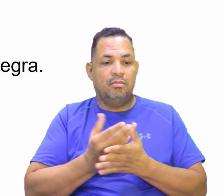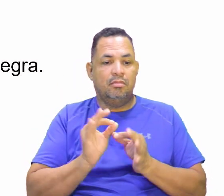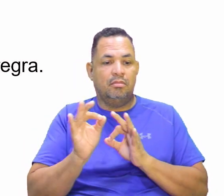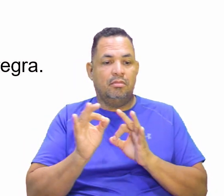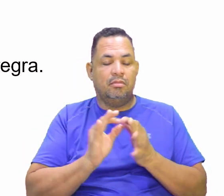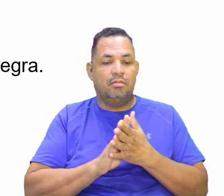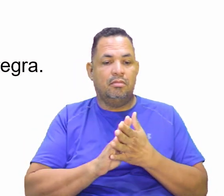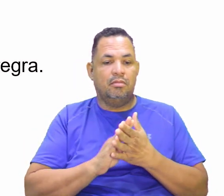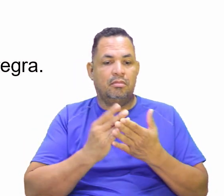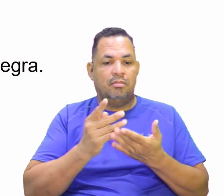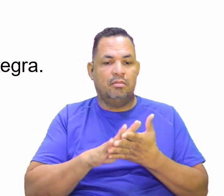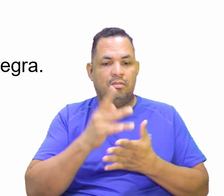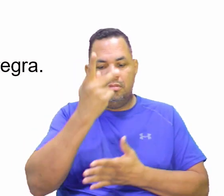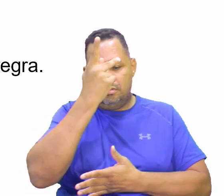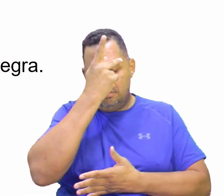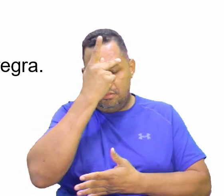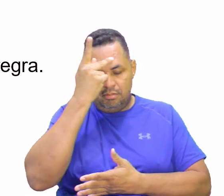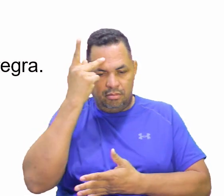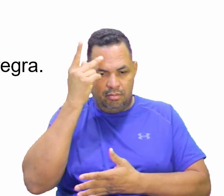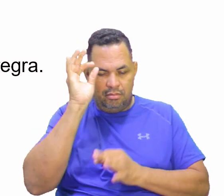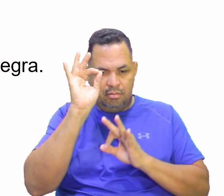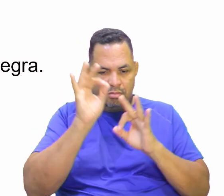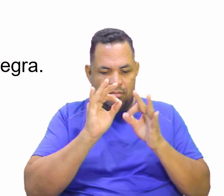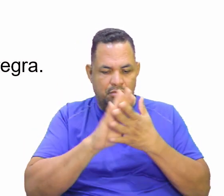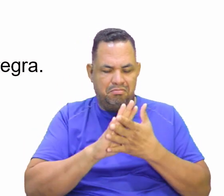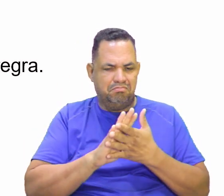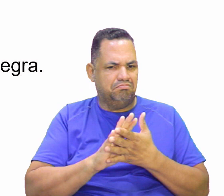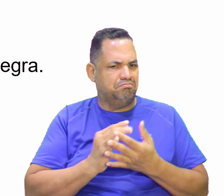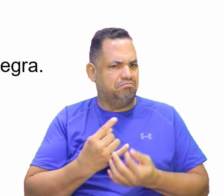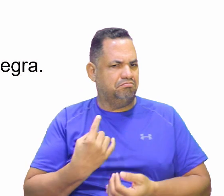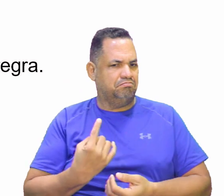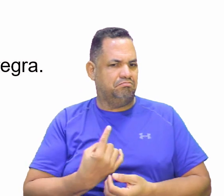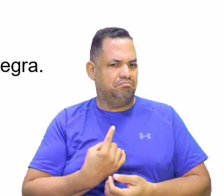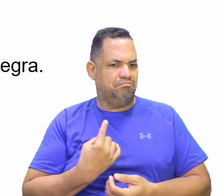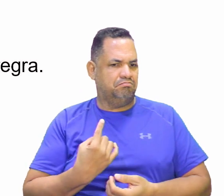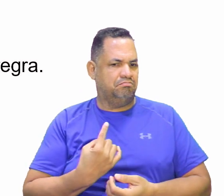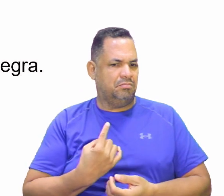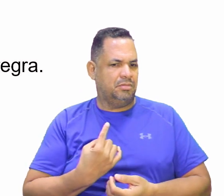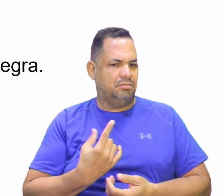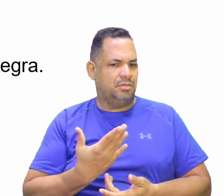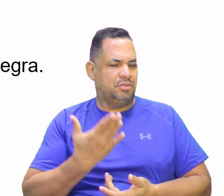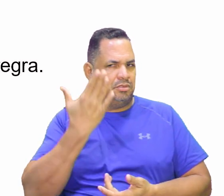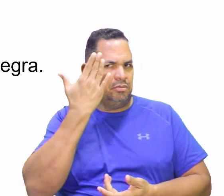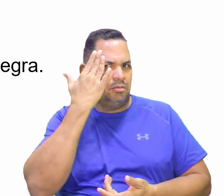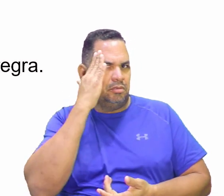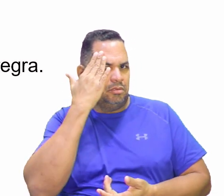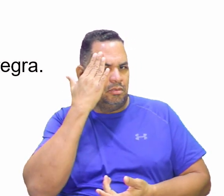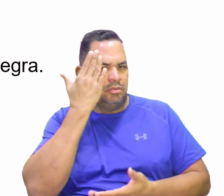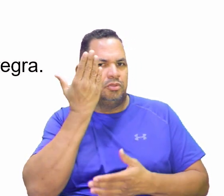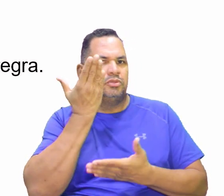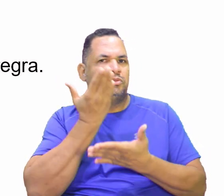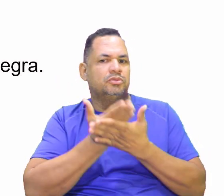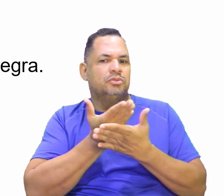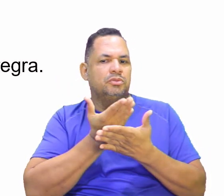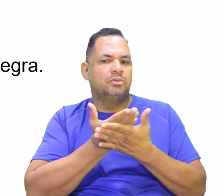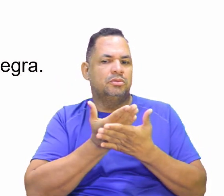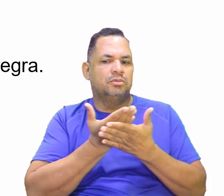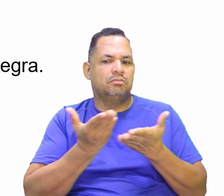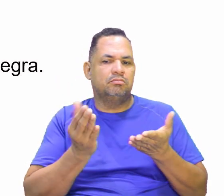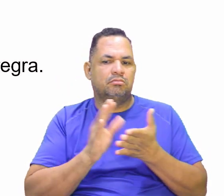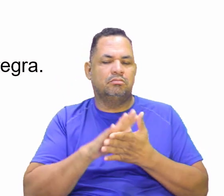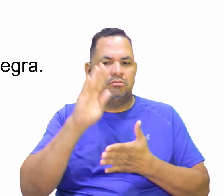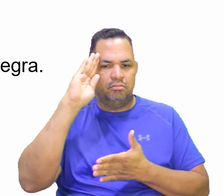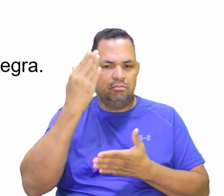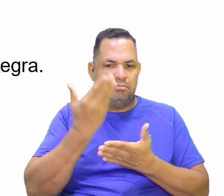os esclarecidos, a palavra apenas, deixa algo ali, né, a desejar. Acreditam